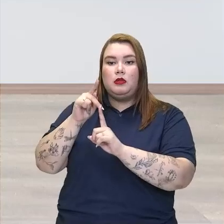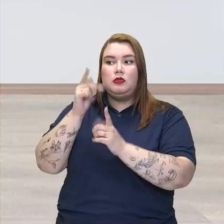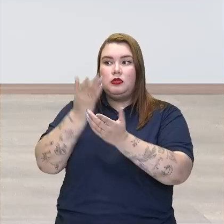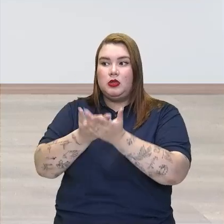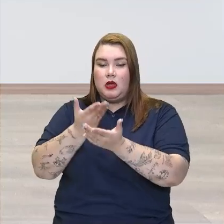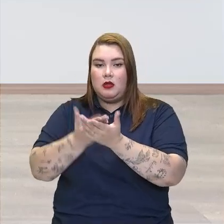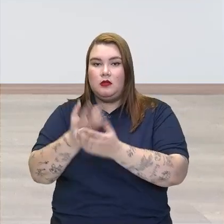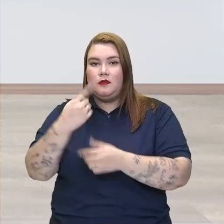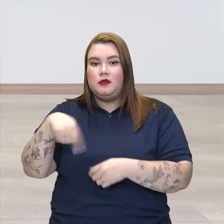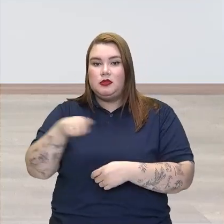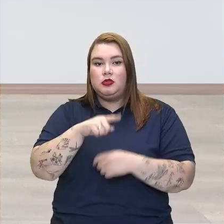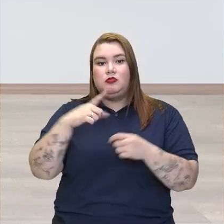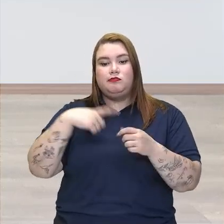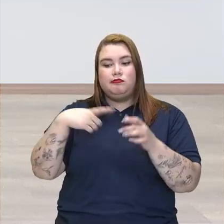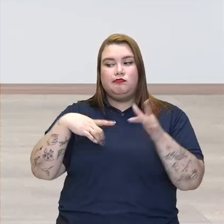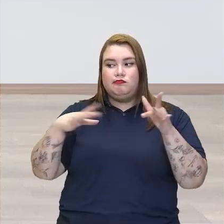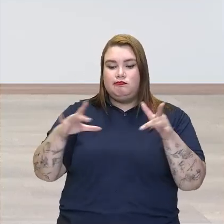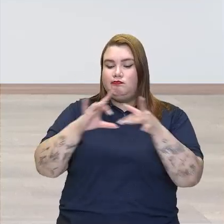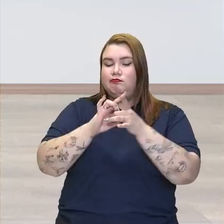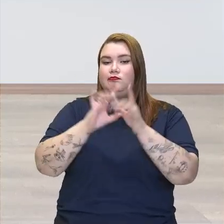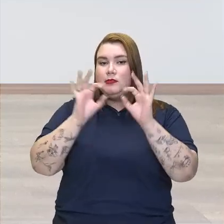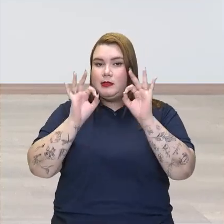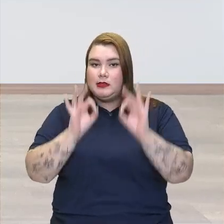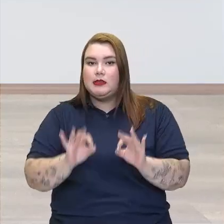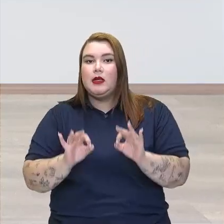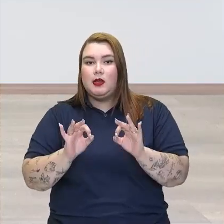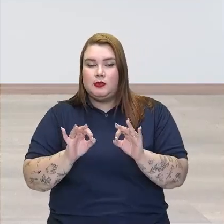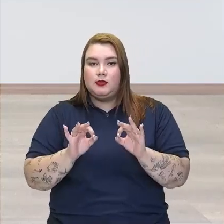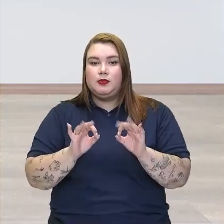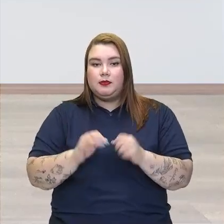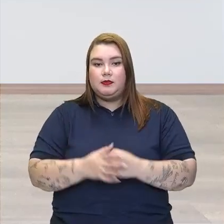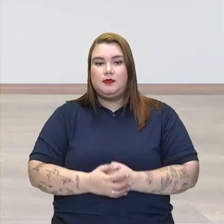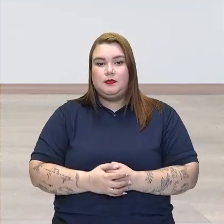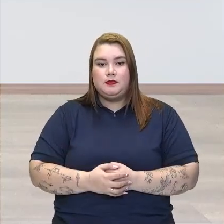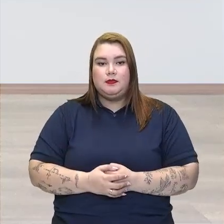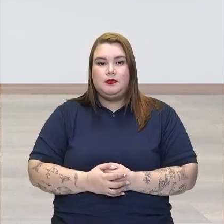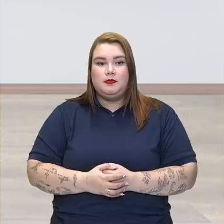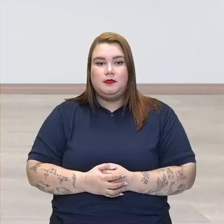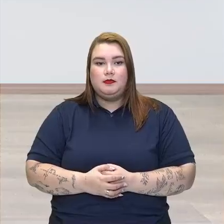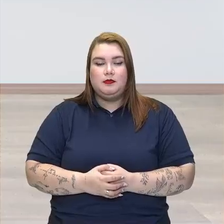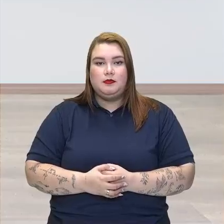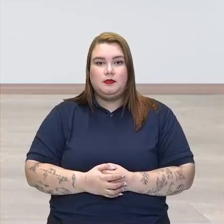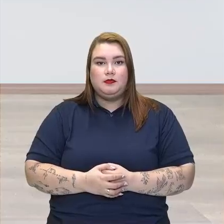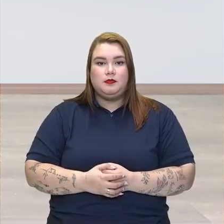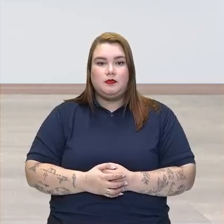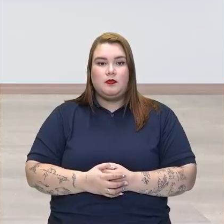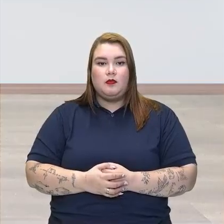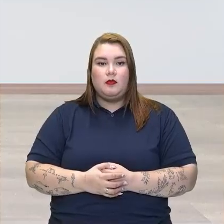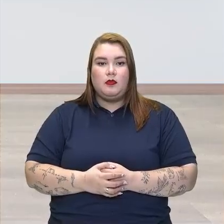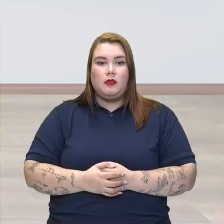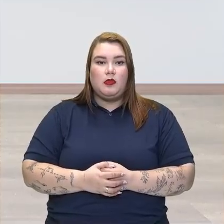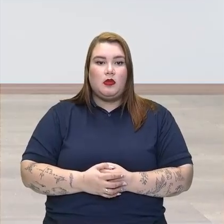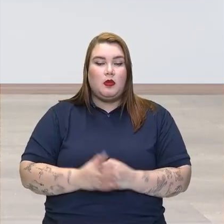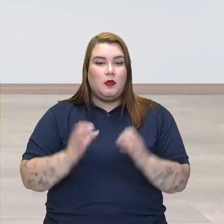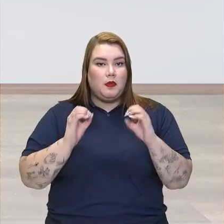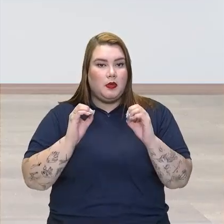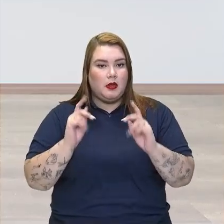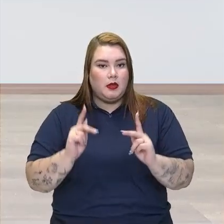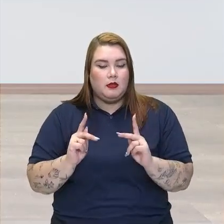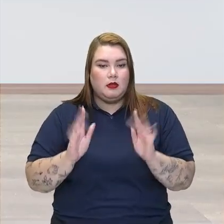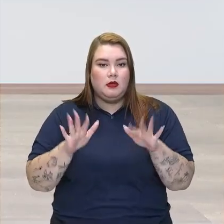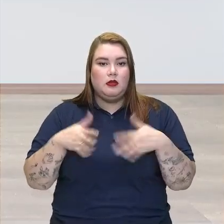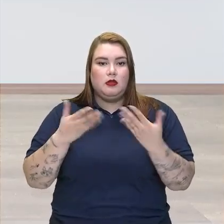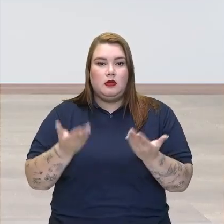para que vocês realmente façam parte disso, né? Desse momento aí, tá bom? Tão importante para os nossos estudantes. Exatamente. Então, com o decorrer